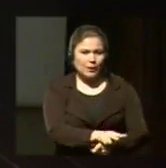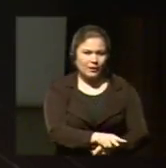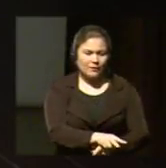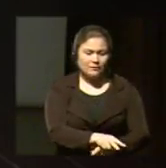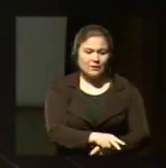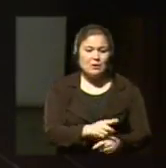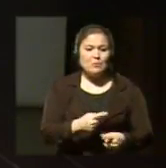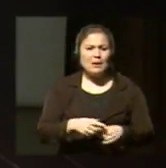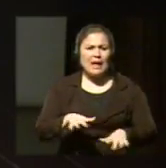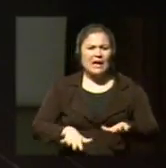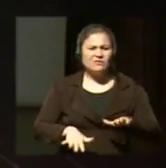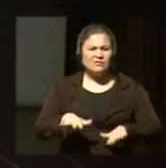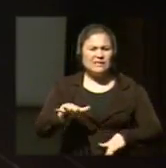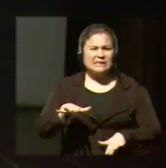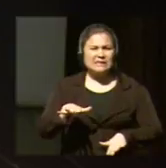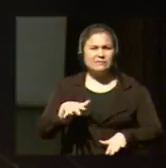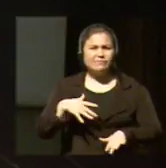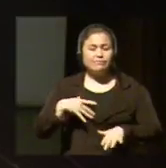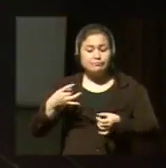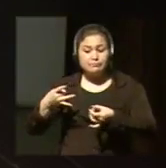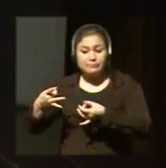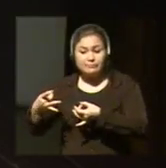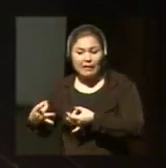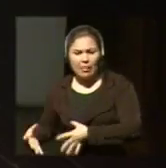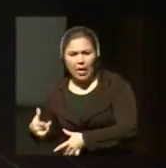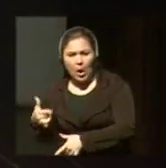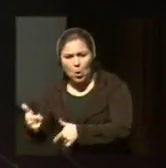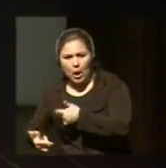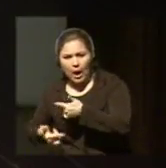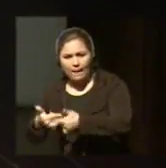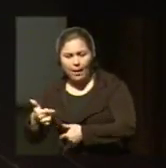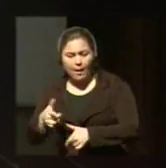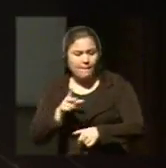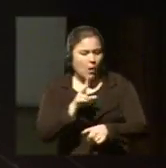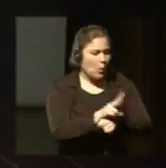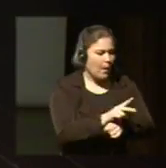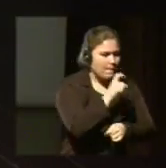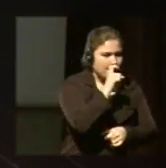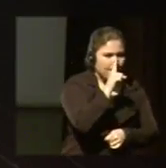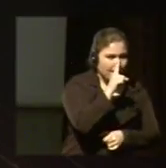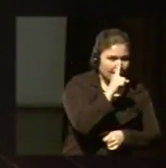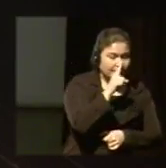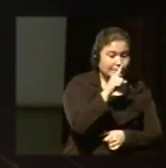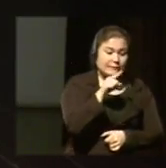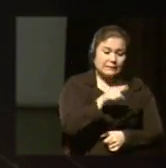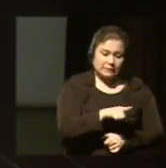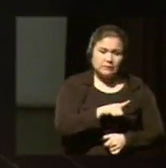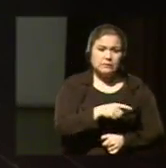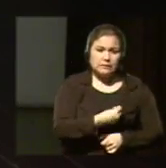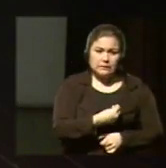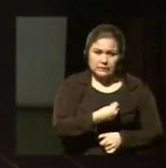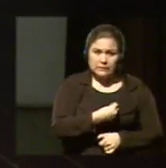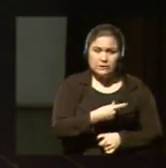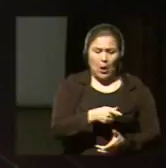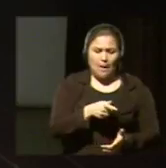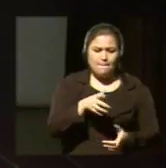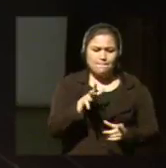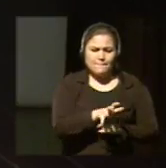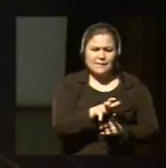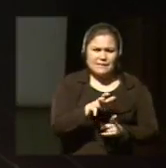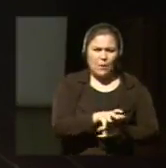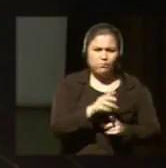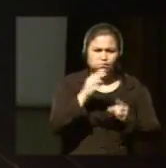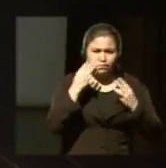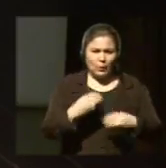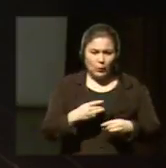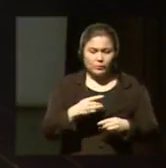Às vezes, deixar um emprego para cuidar do pai e da mãe. Isso existe, essa pressão moral existe, mas